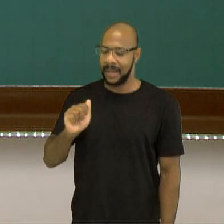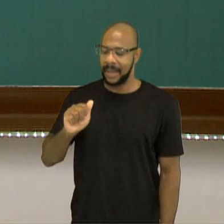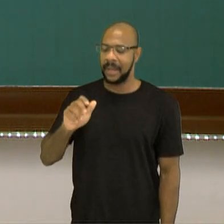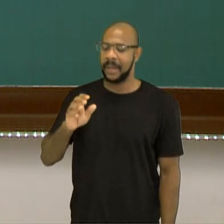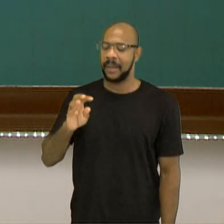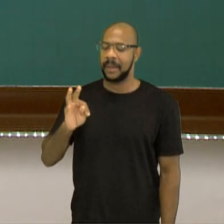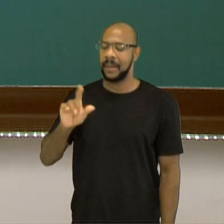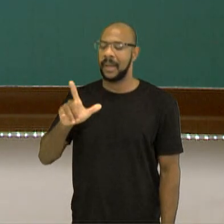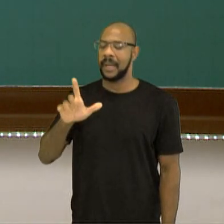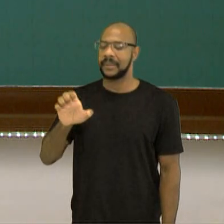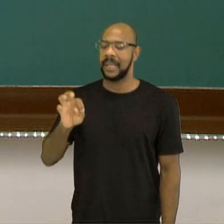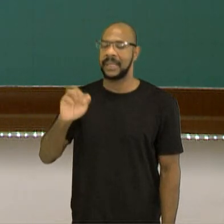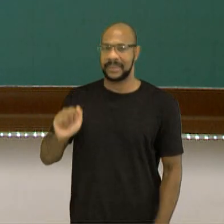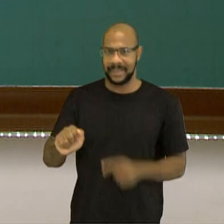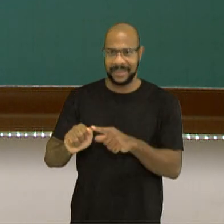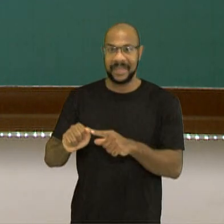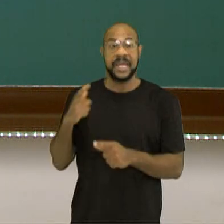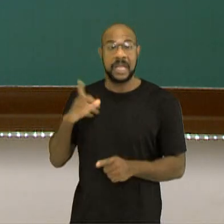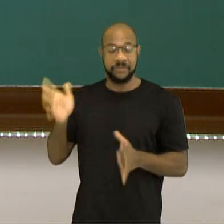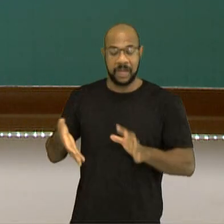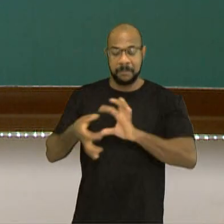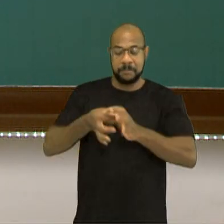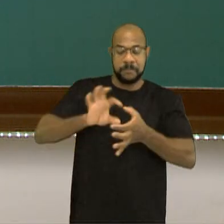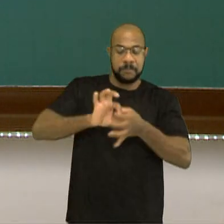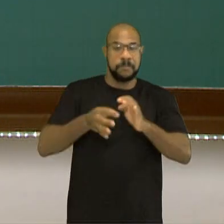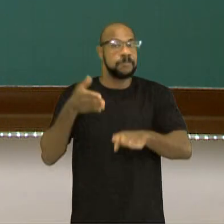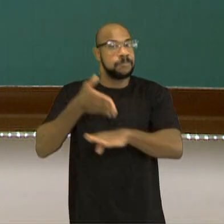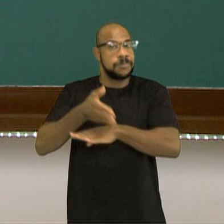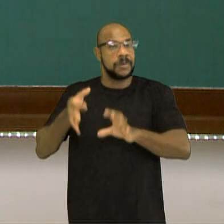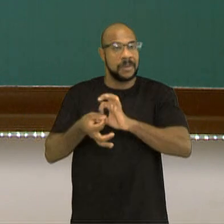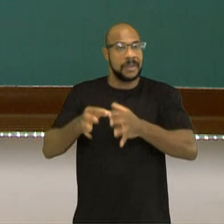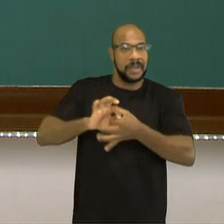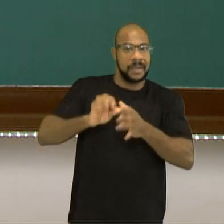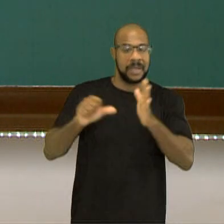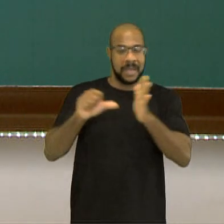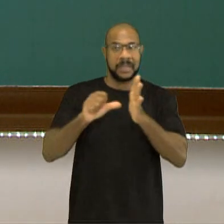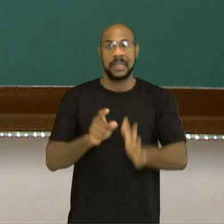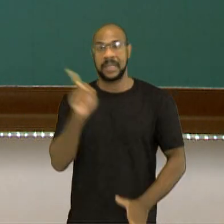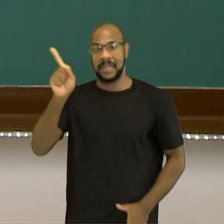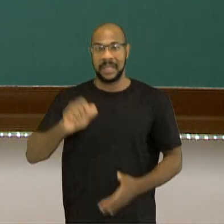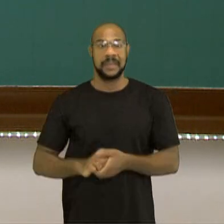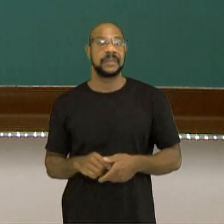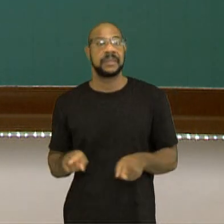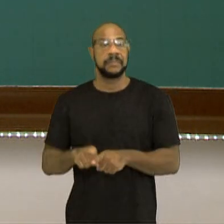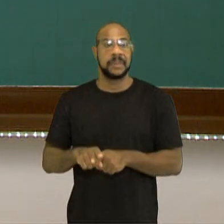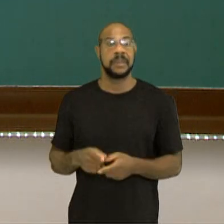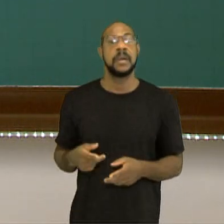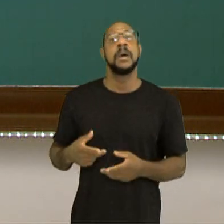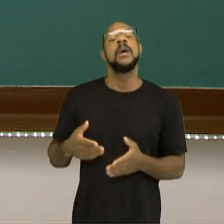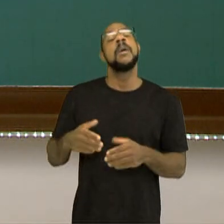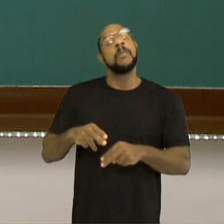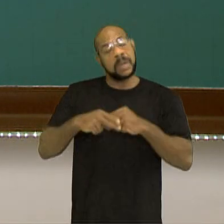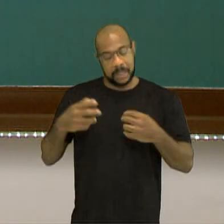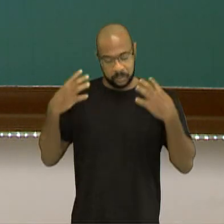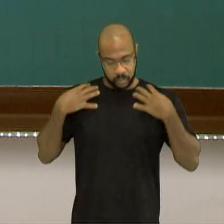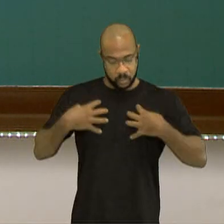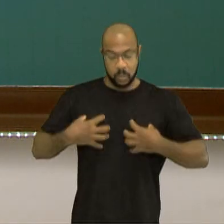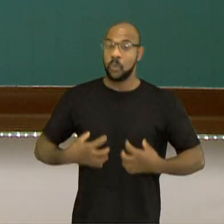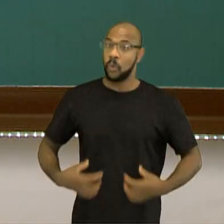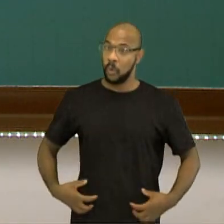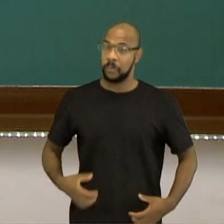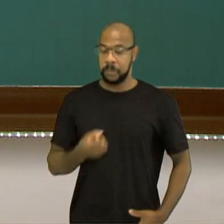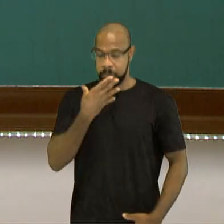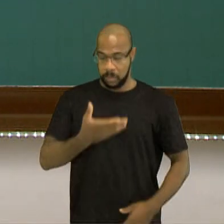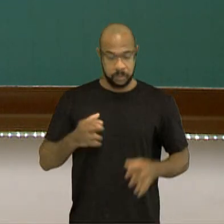Olimpíadas de Atenas, olha que interessante. E por conta da sua constituição física, ele acabou sendo chamado de